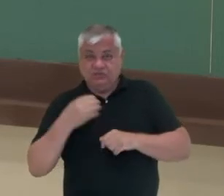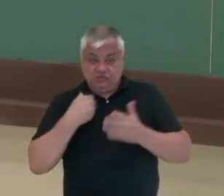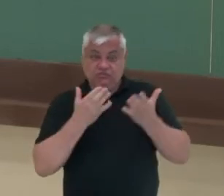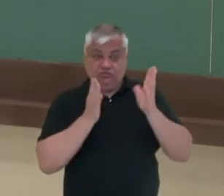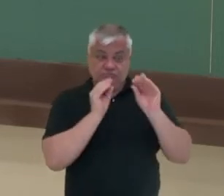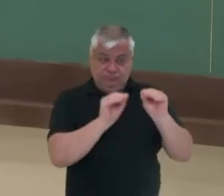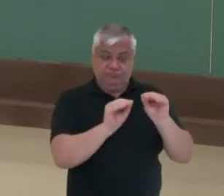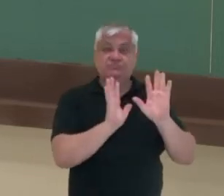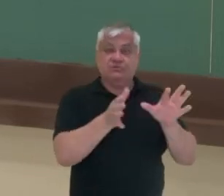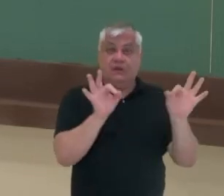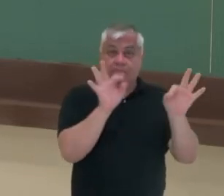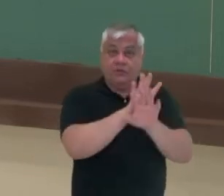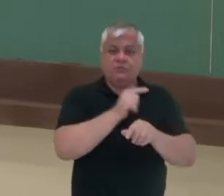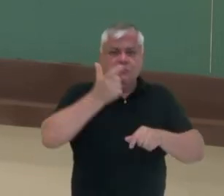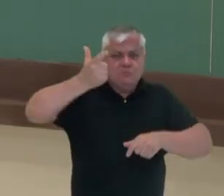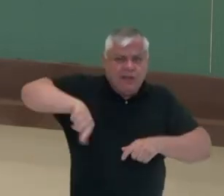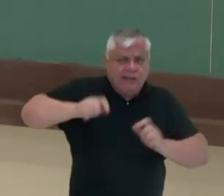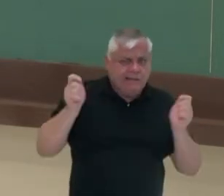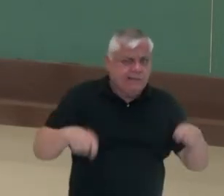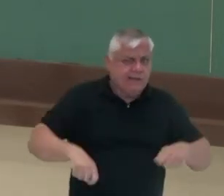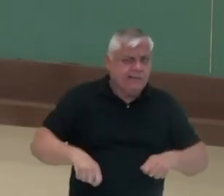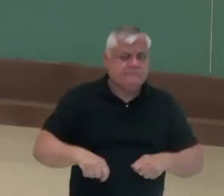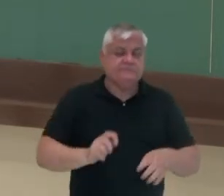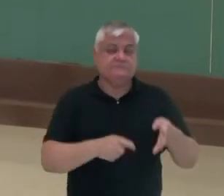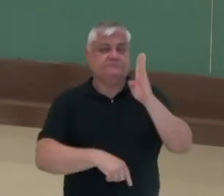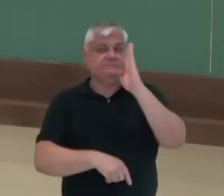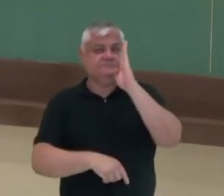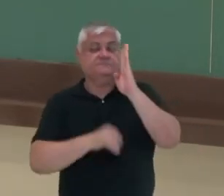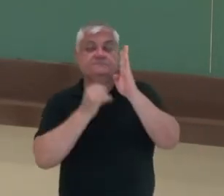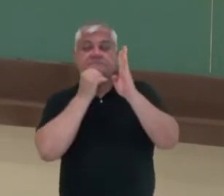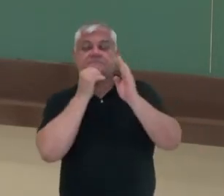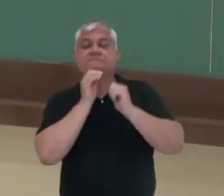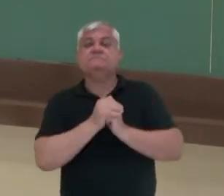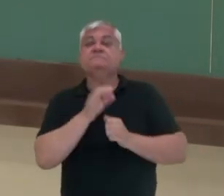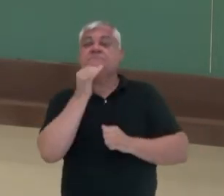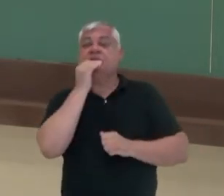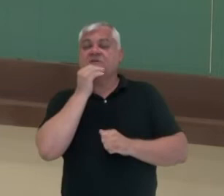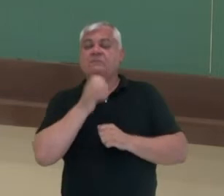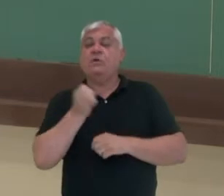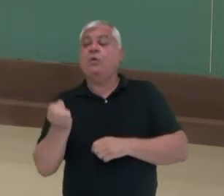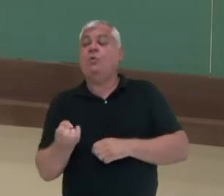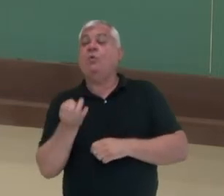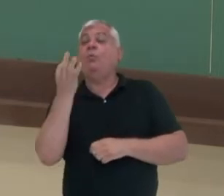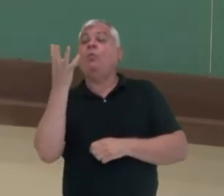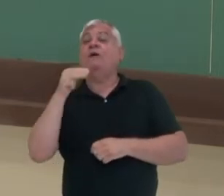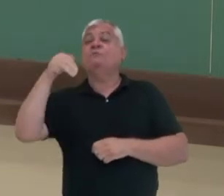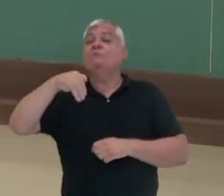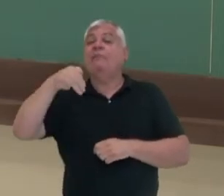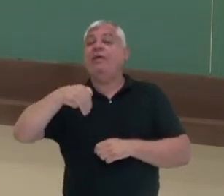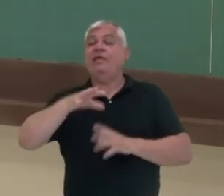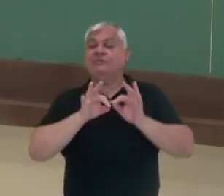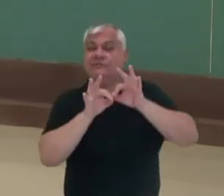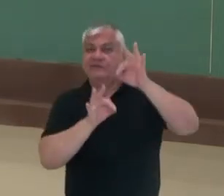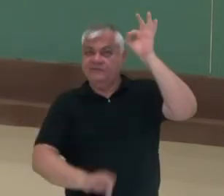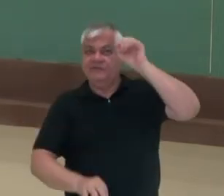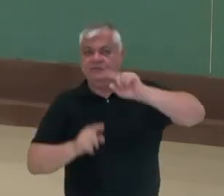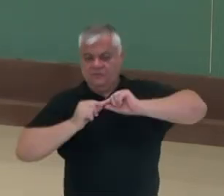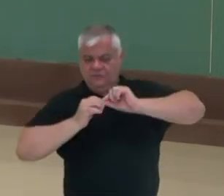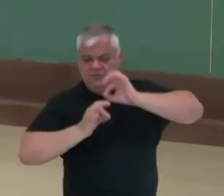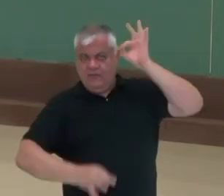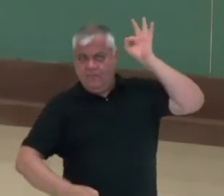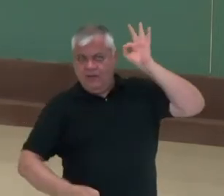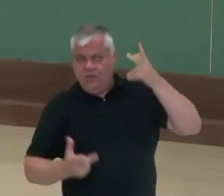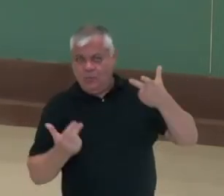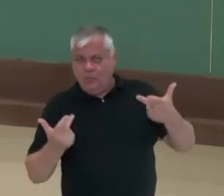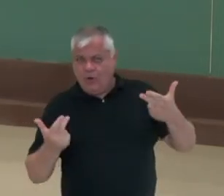pelos pontos marcados no gráfico? B. As grandezas total de tecido e comprimento de camiseta são proporcionais?